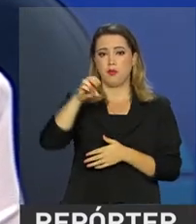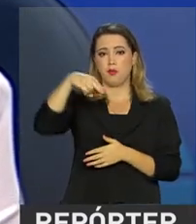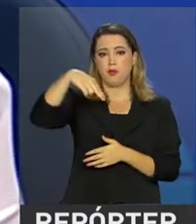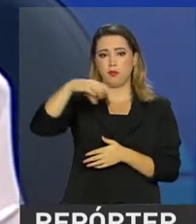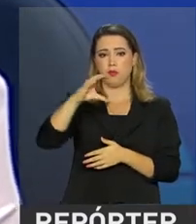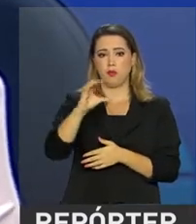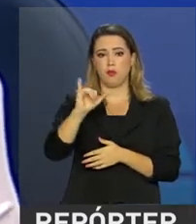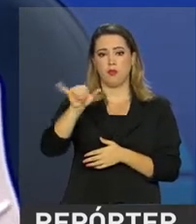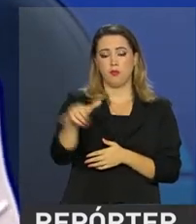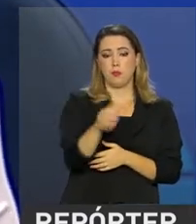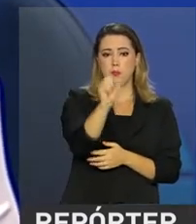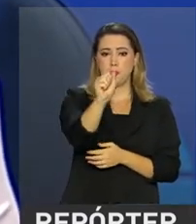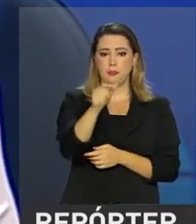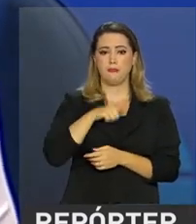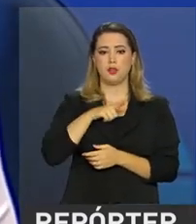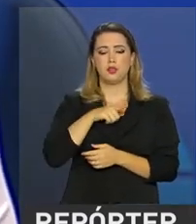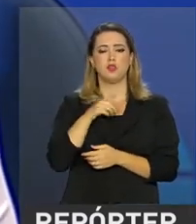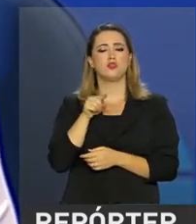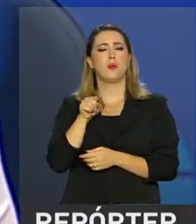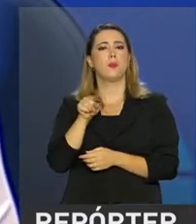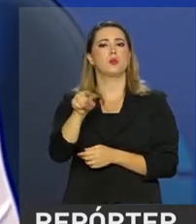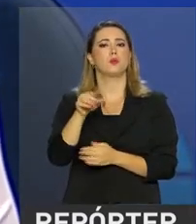classificação mínima, a pontuação mínima,